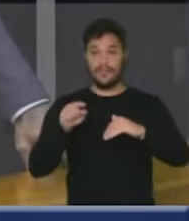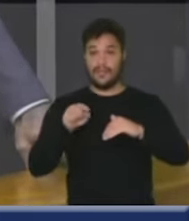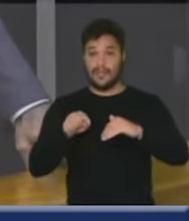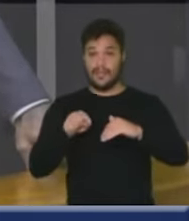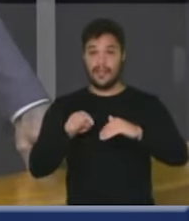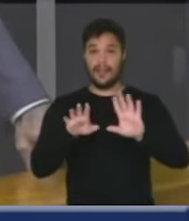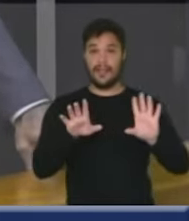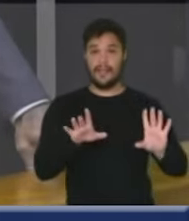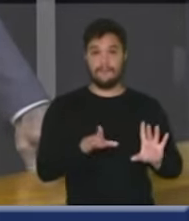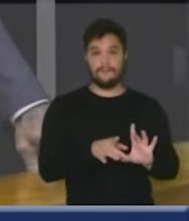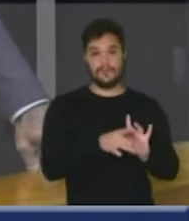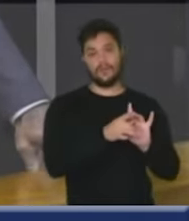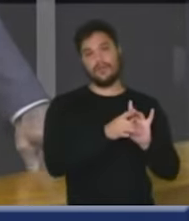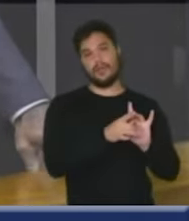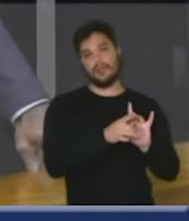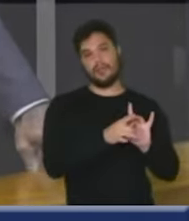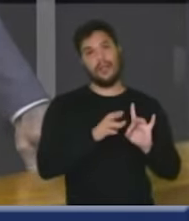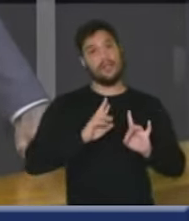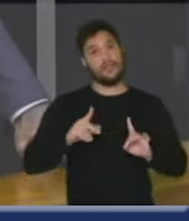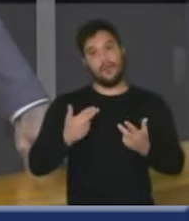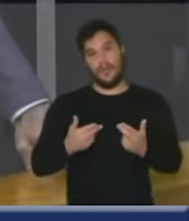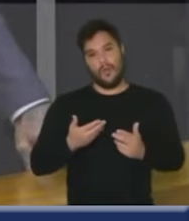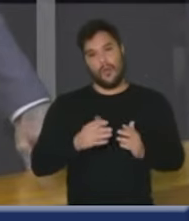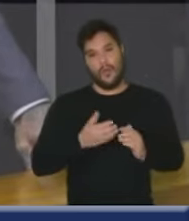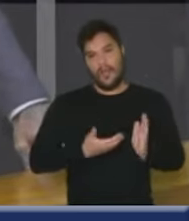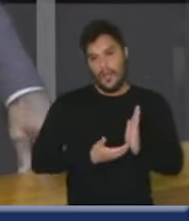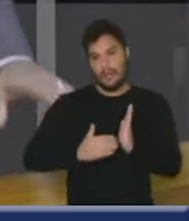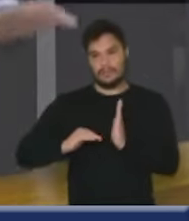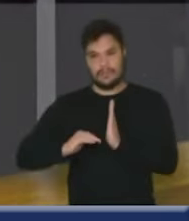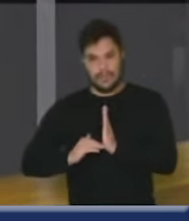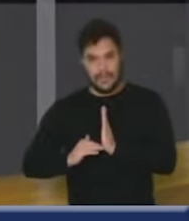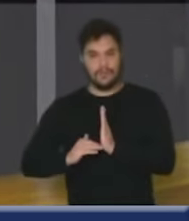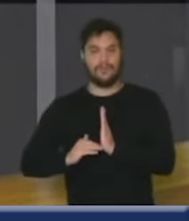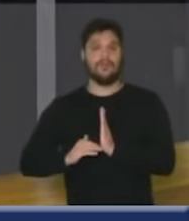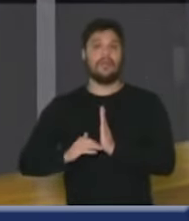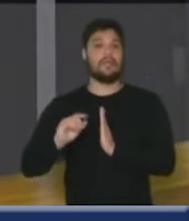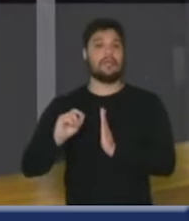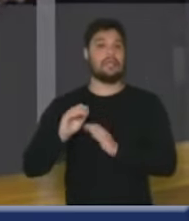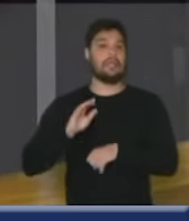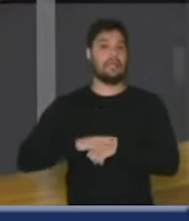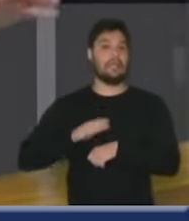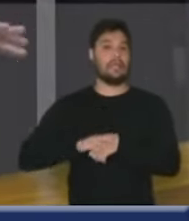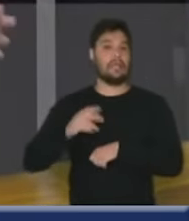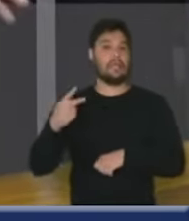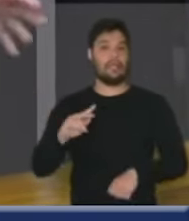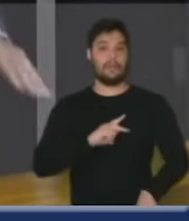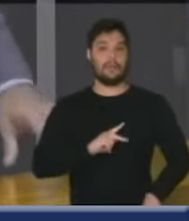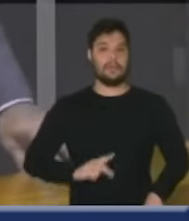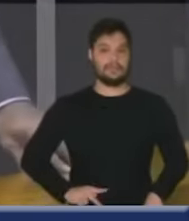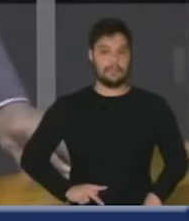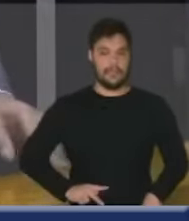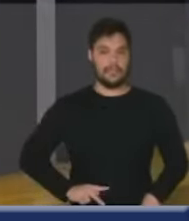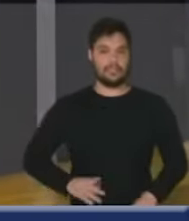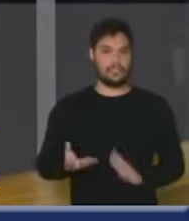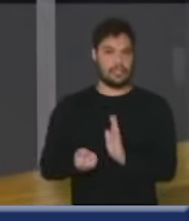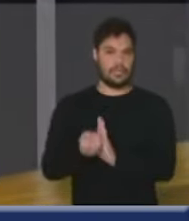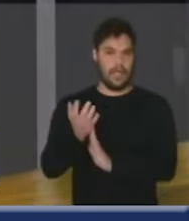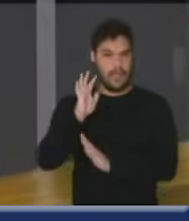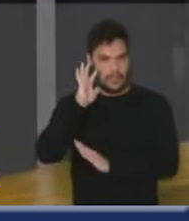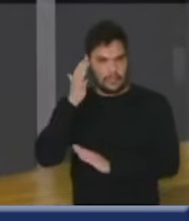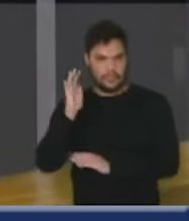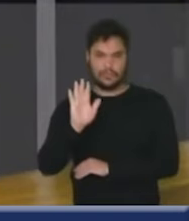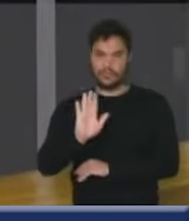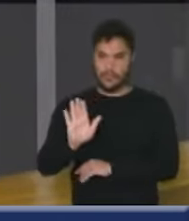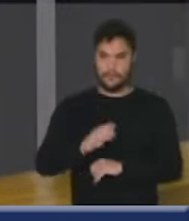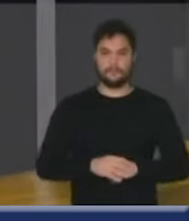discricionária como na Câmara ou no senado em que fica a critério do presidente da casa instalar no caso